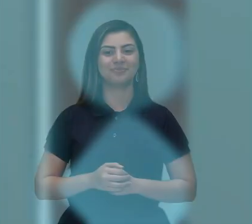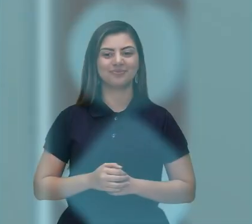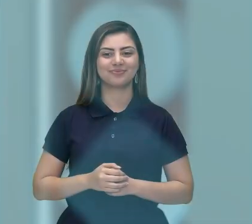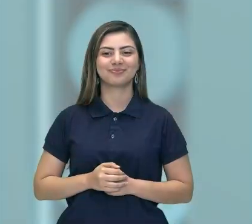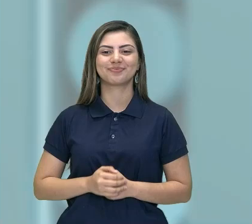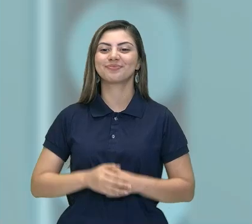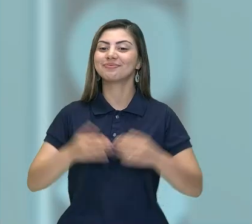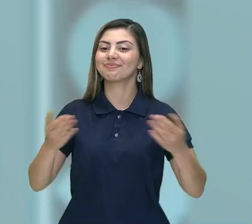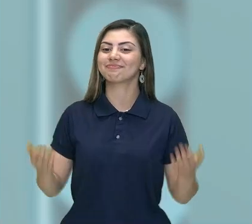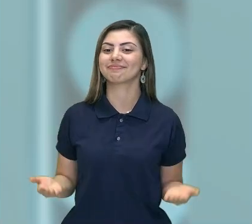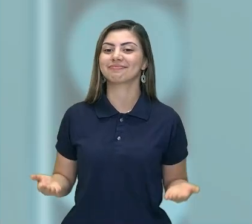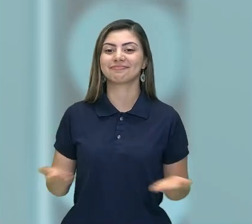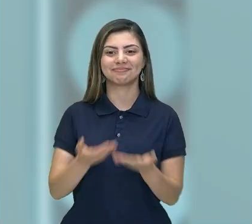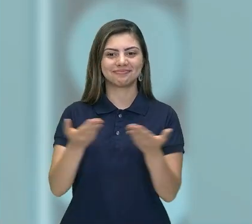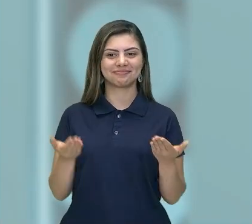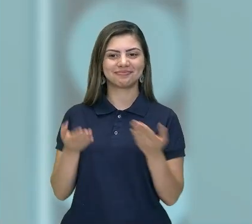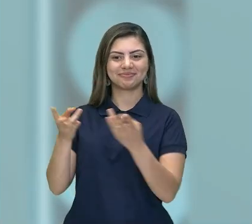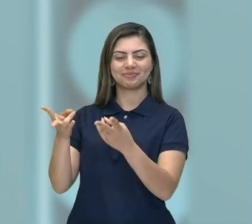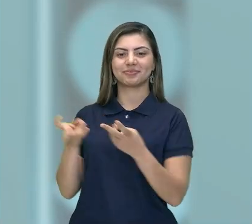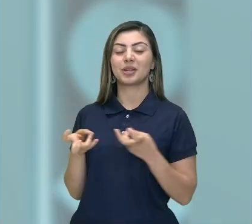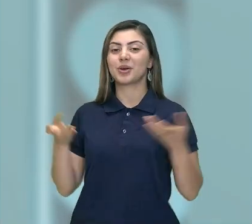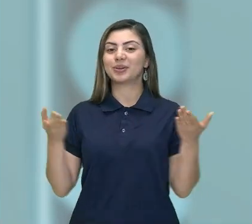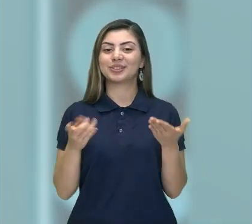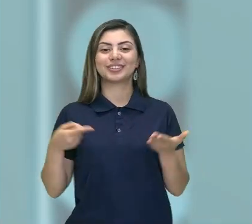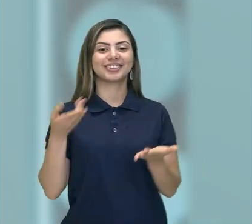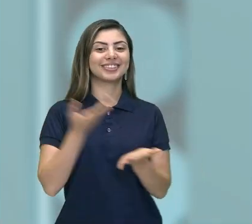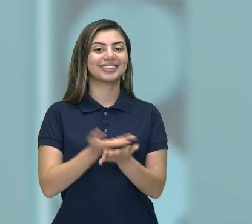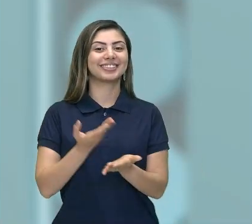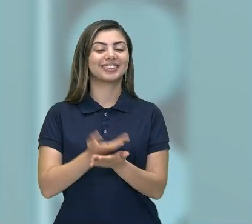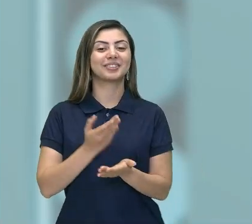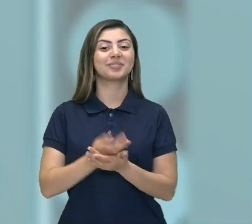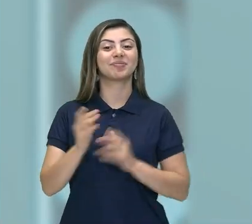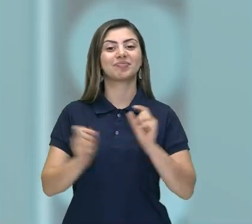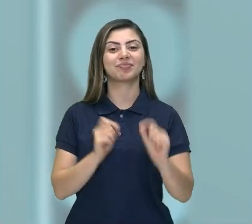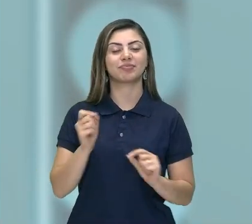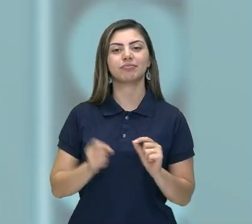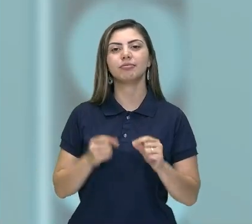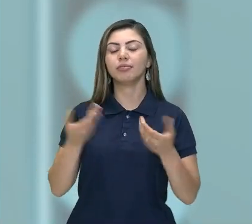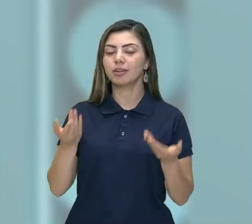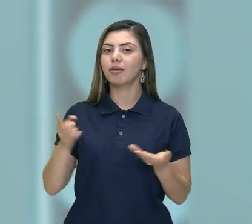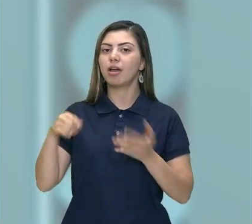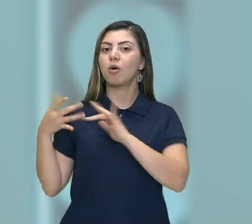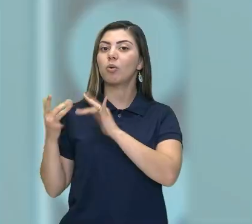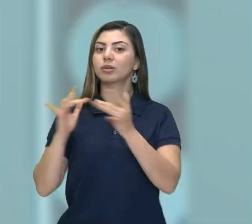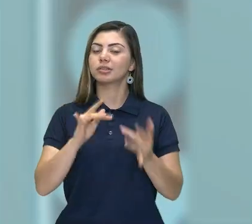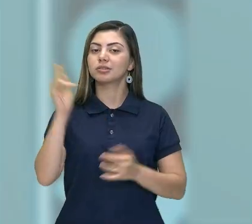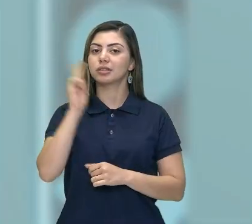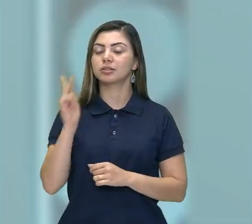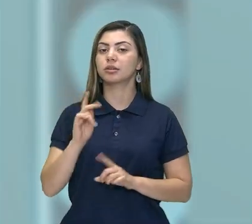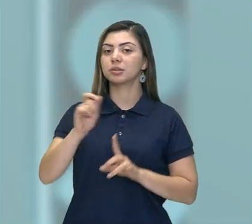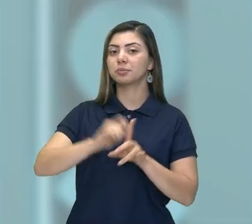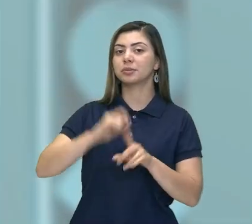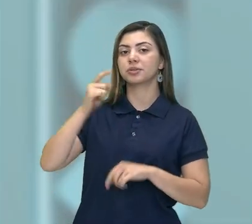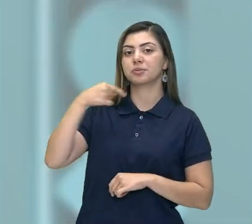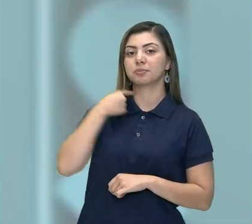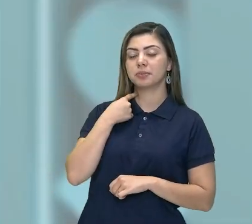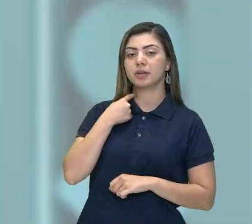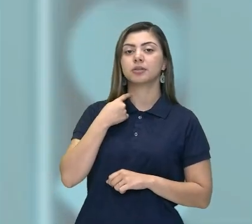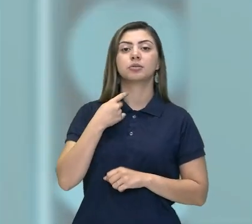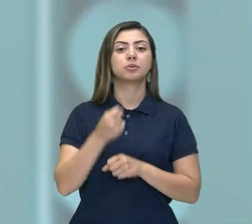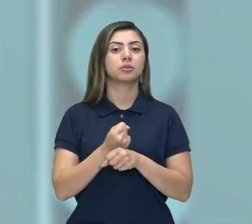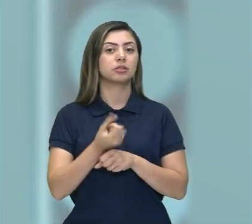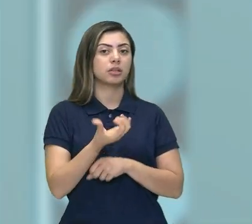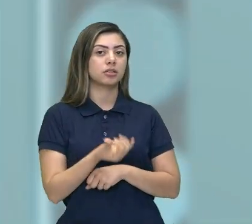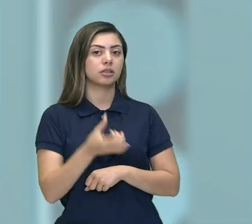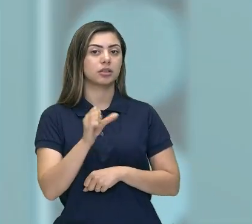Então, gente, como vocês viram aí, a gente vai falar um pouquinho sobre o contexto histórico de maio de 68 e depois como